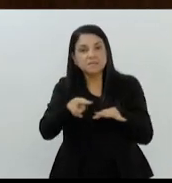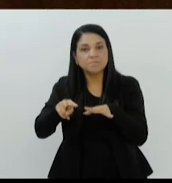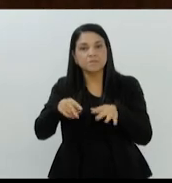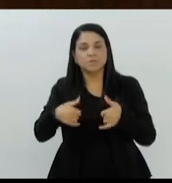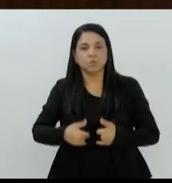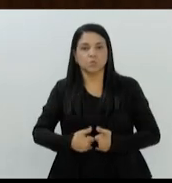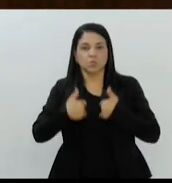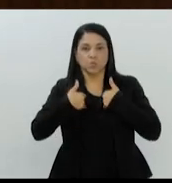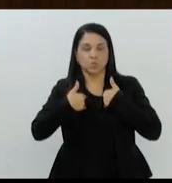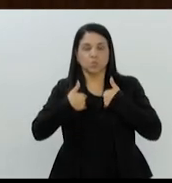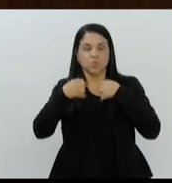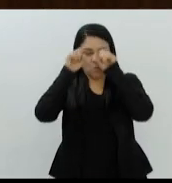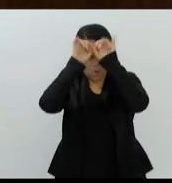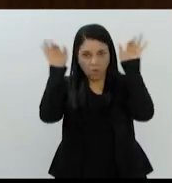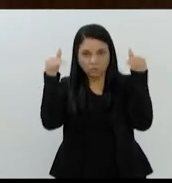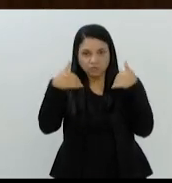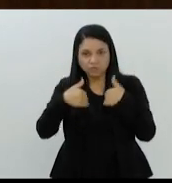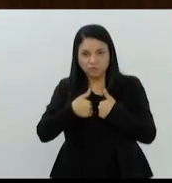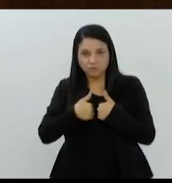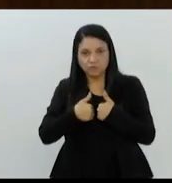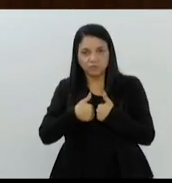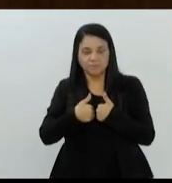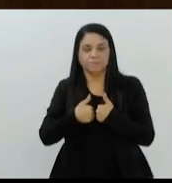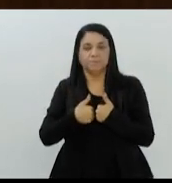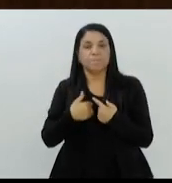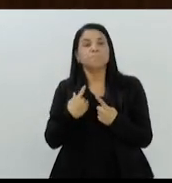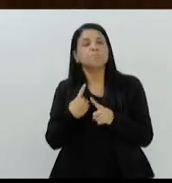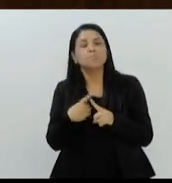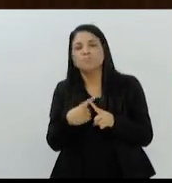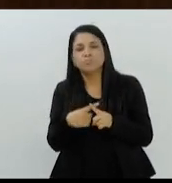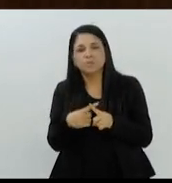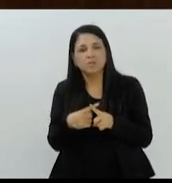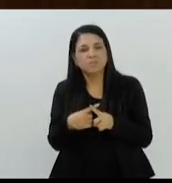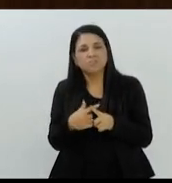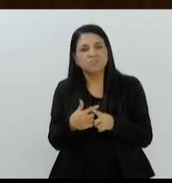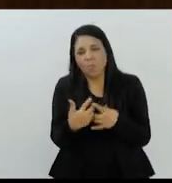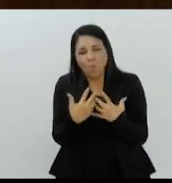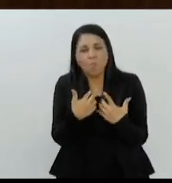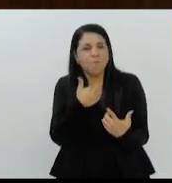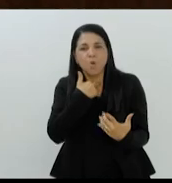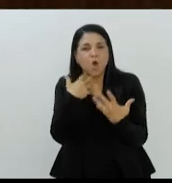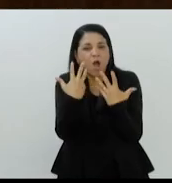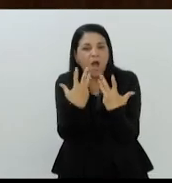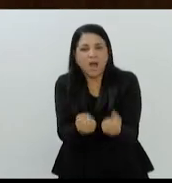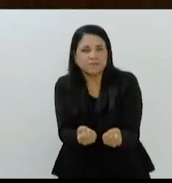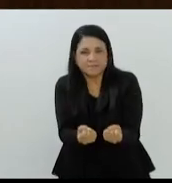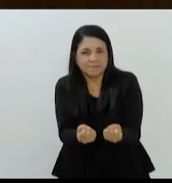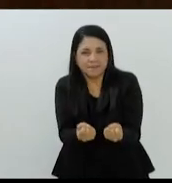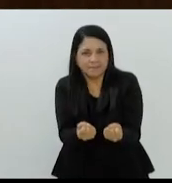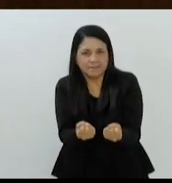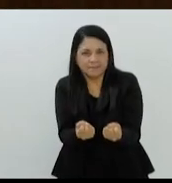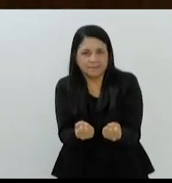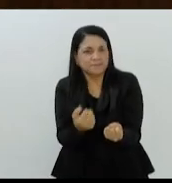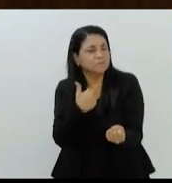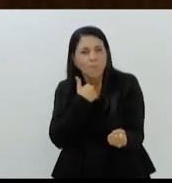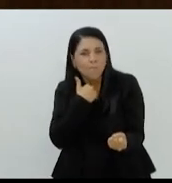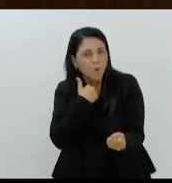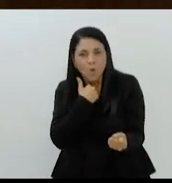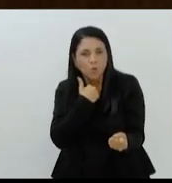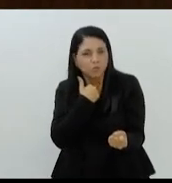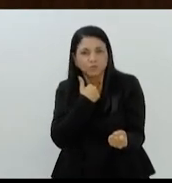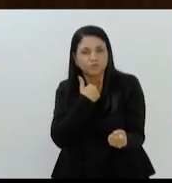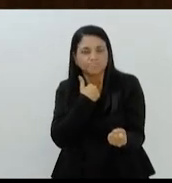Porque não se pode mais conceber qualquer tipo de discriminação